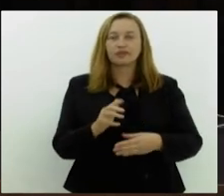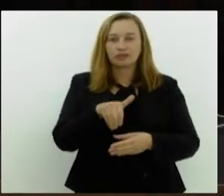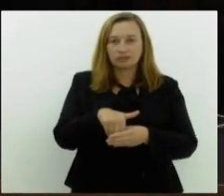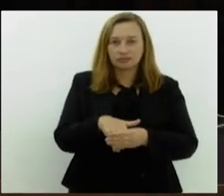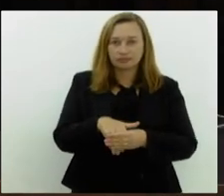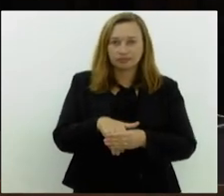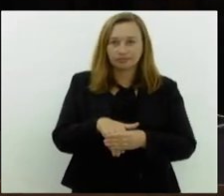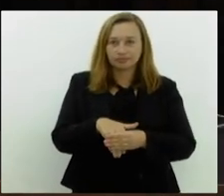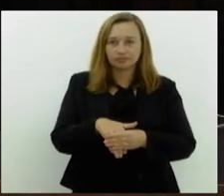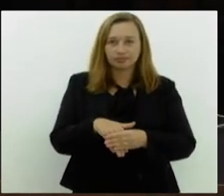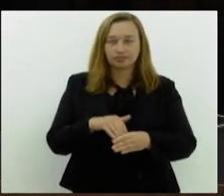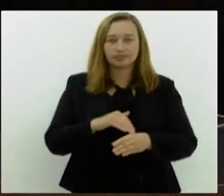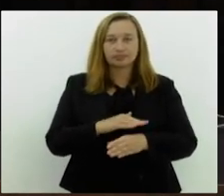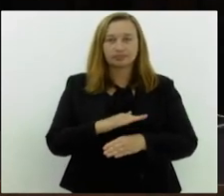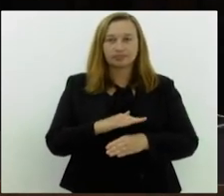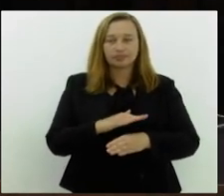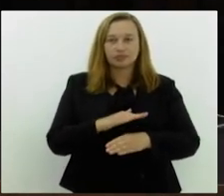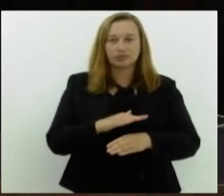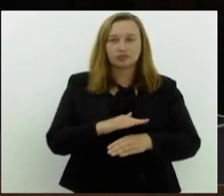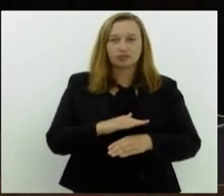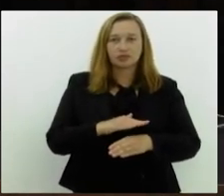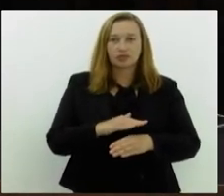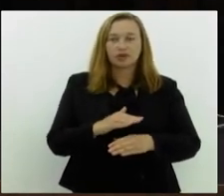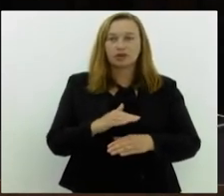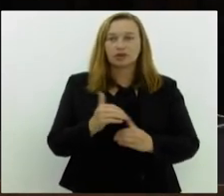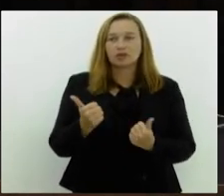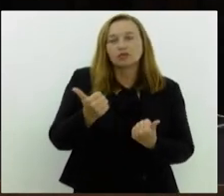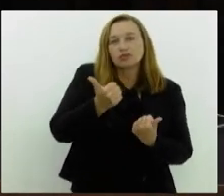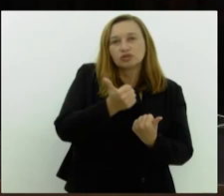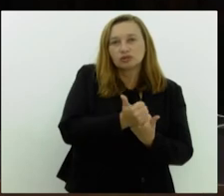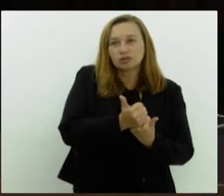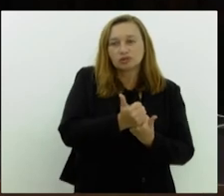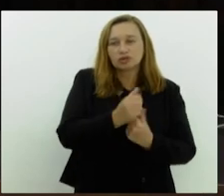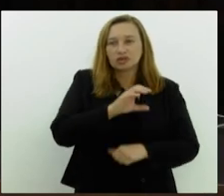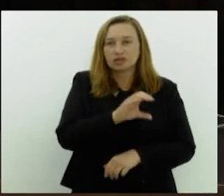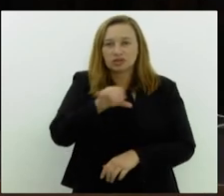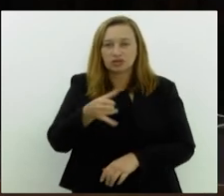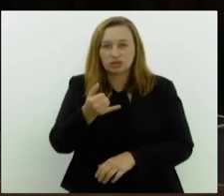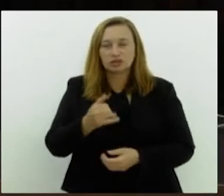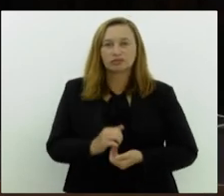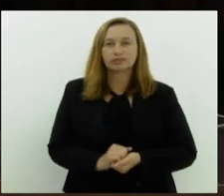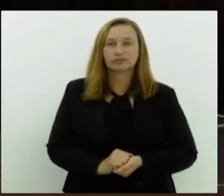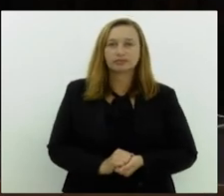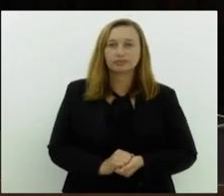em votação, substitutivo da CCJ.